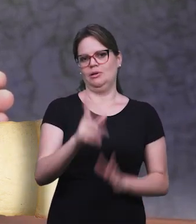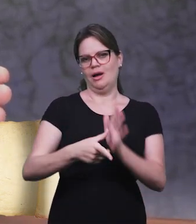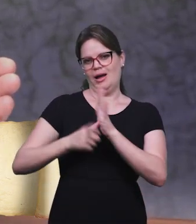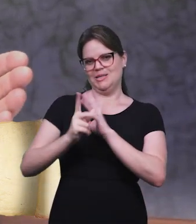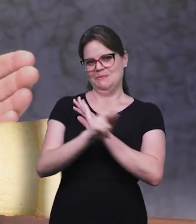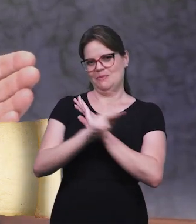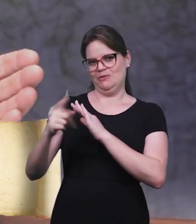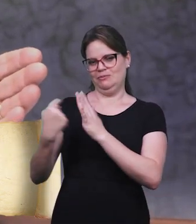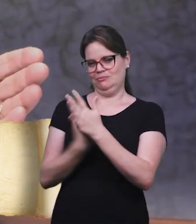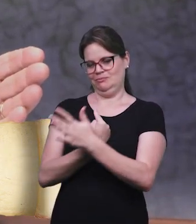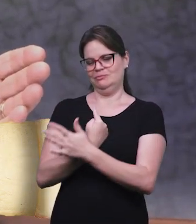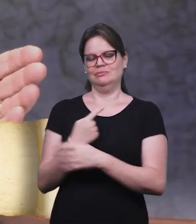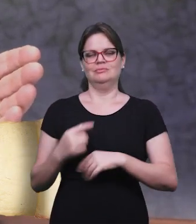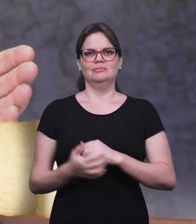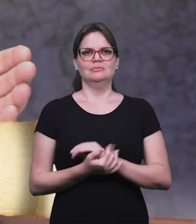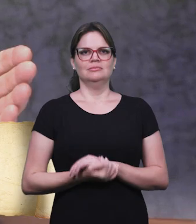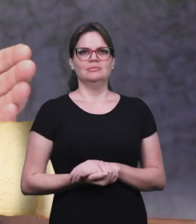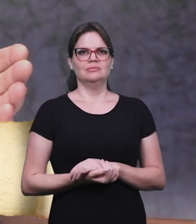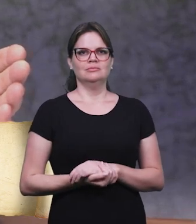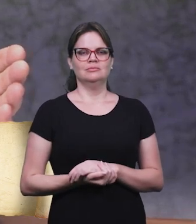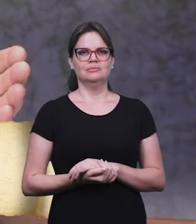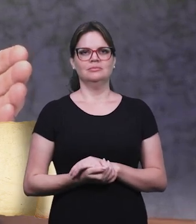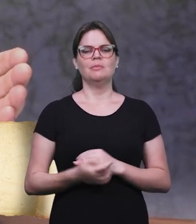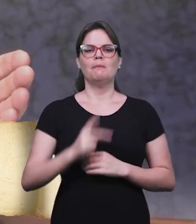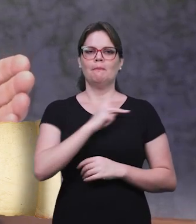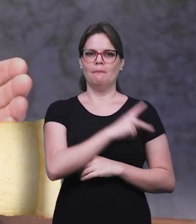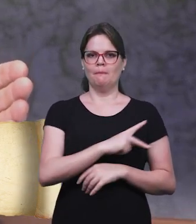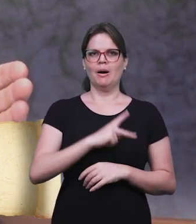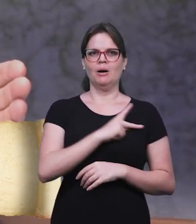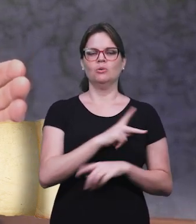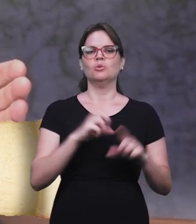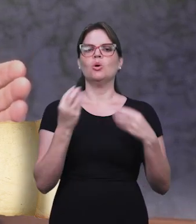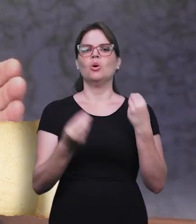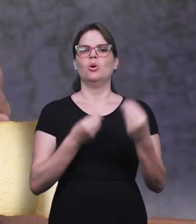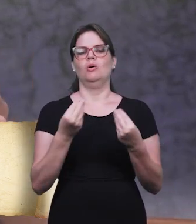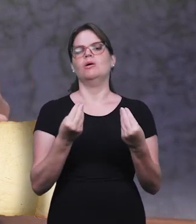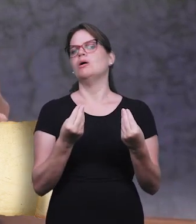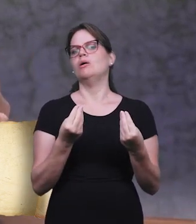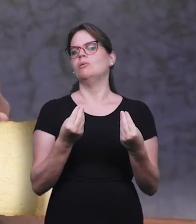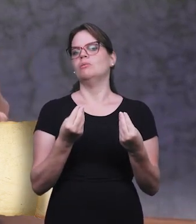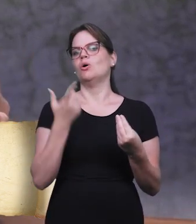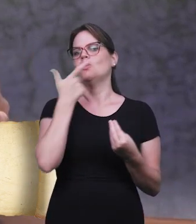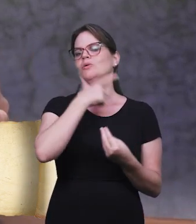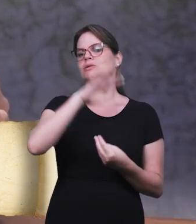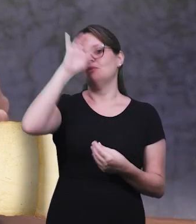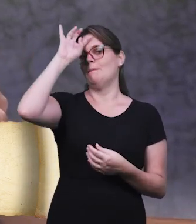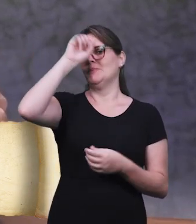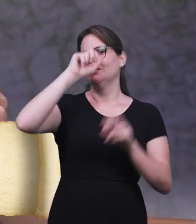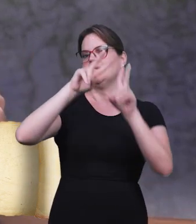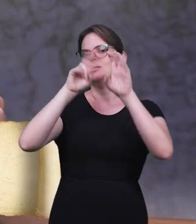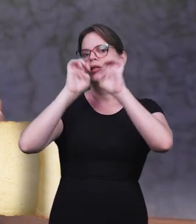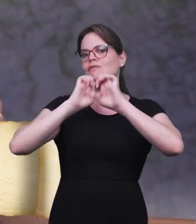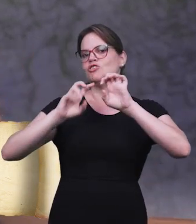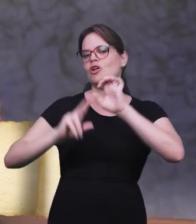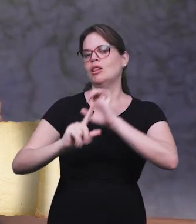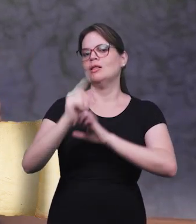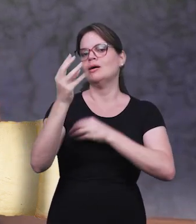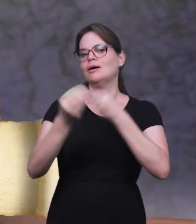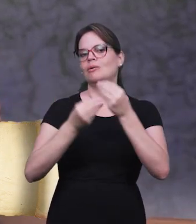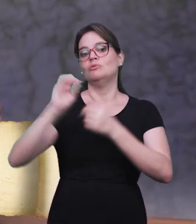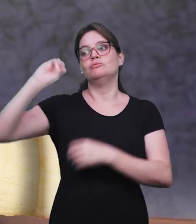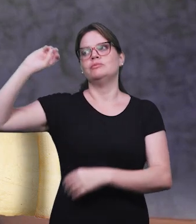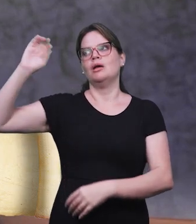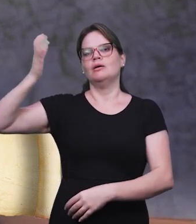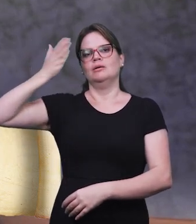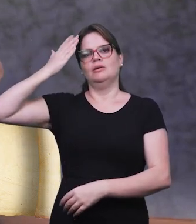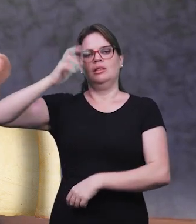que o professor Vinícius fez, Paulo recebeu o evangelho por revelação. Ele não aprendeu